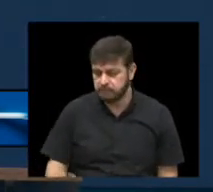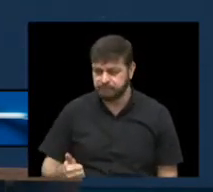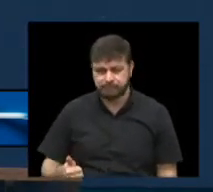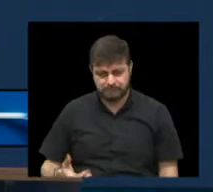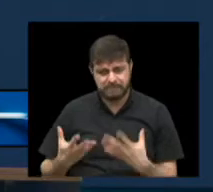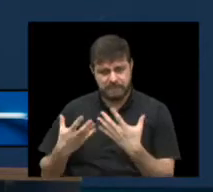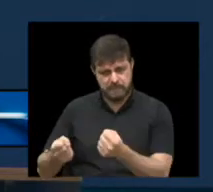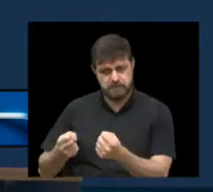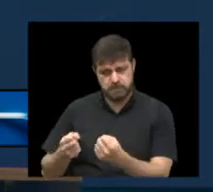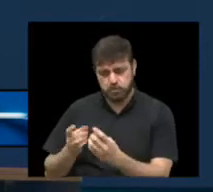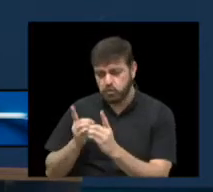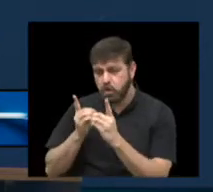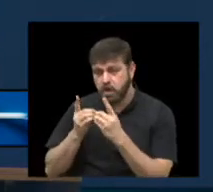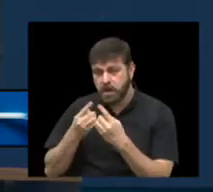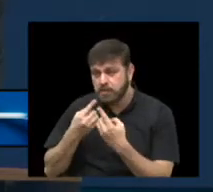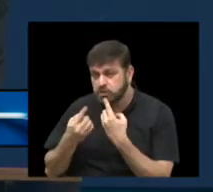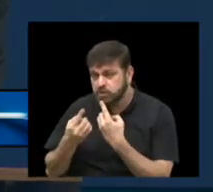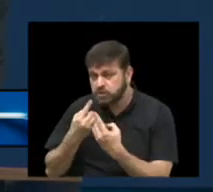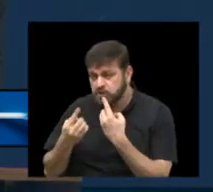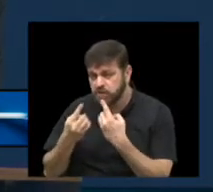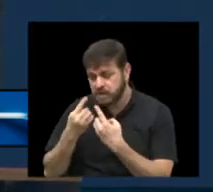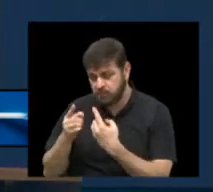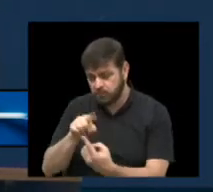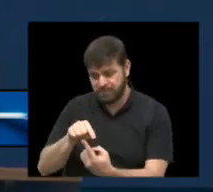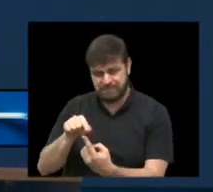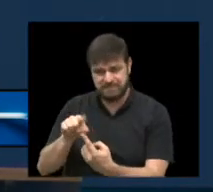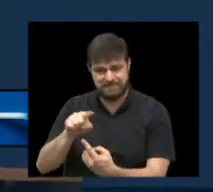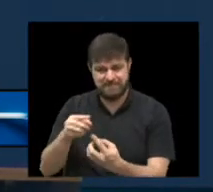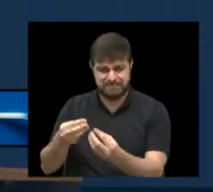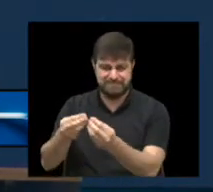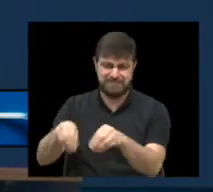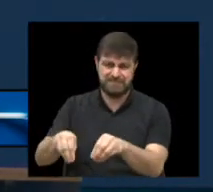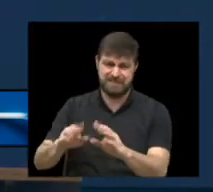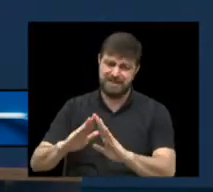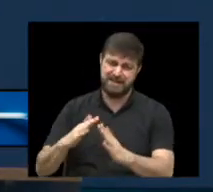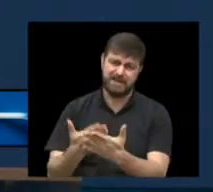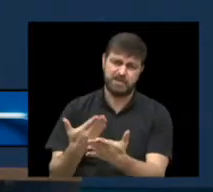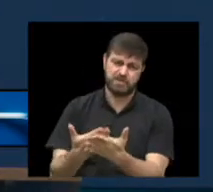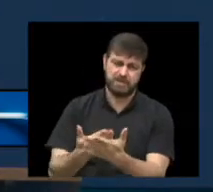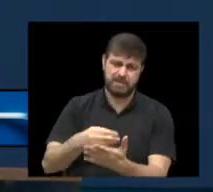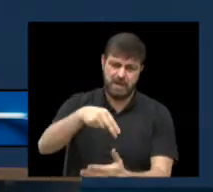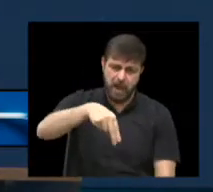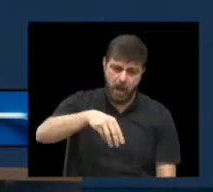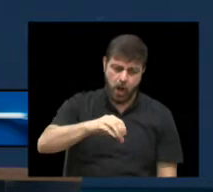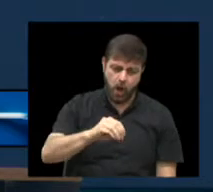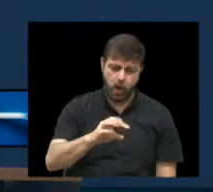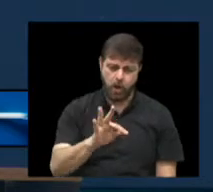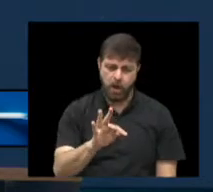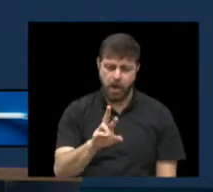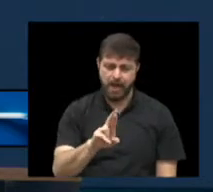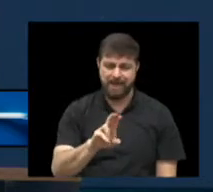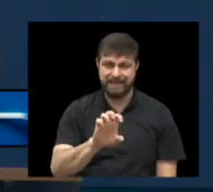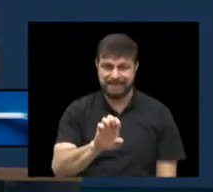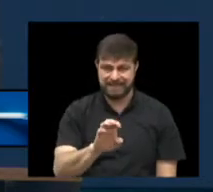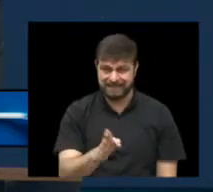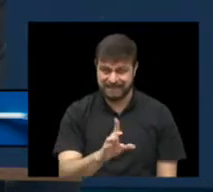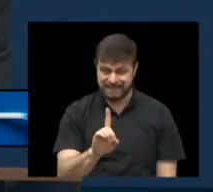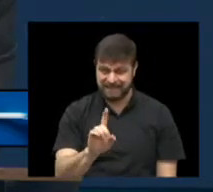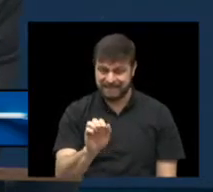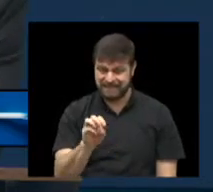diálogo para que isso não prejudique, né? A gente está falando de uma escola com mais de 2 mil alunos, então vocês